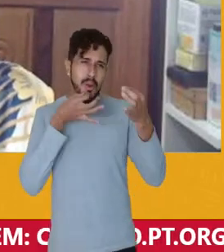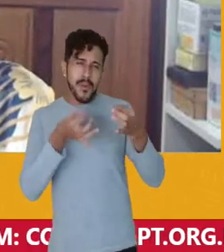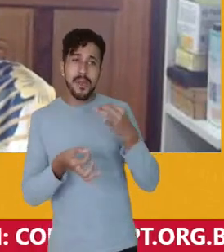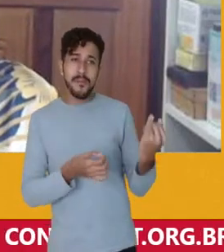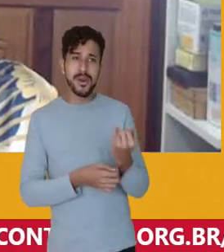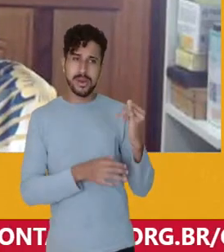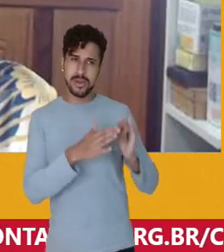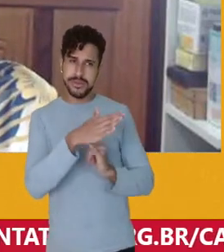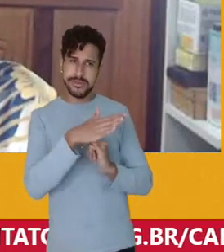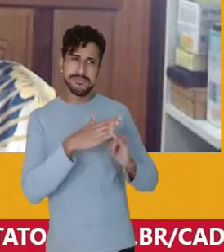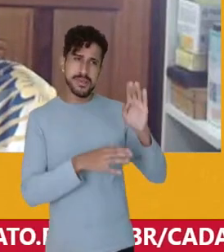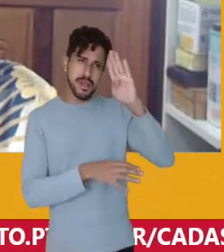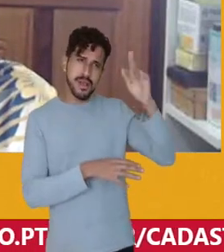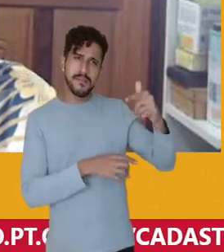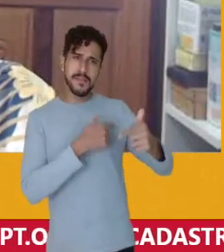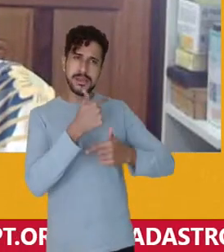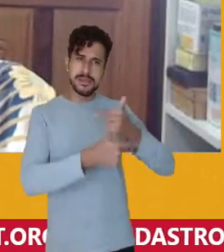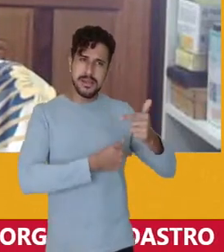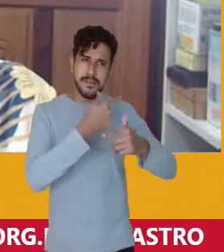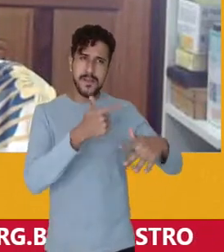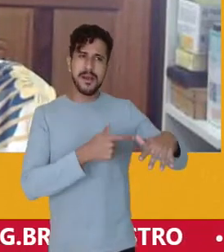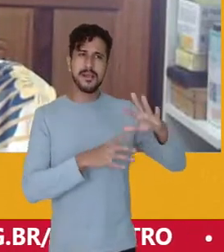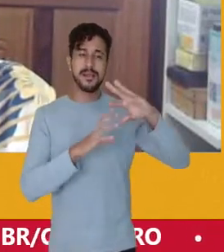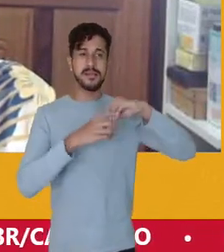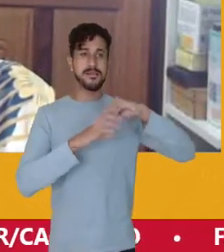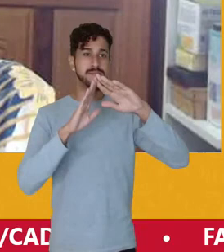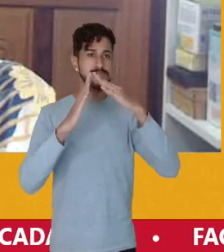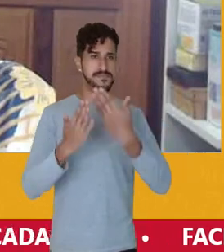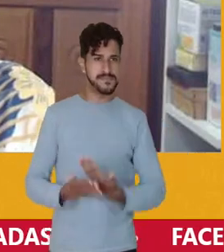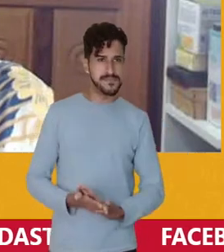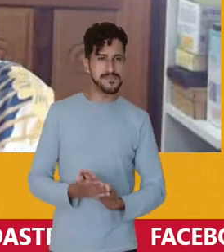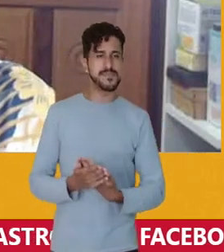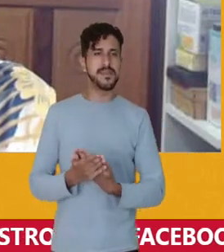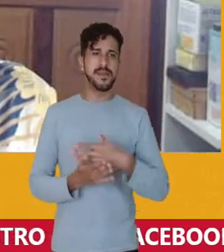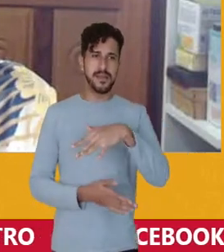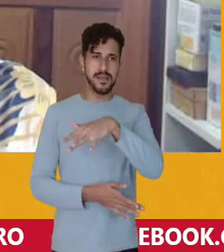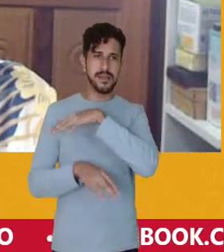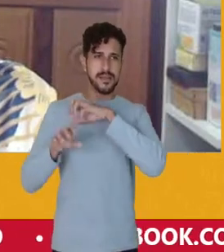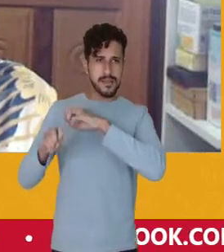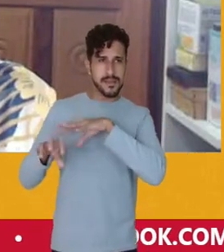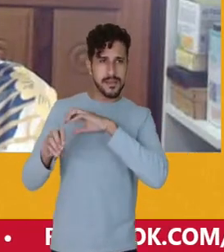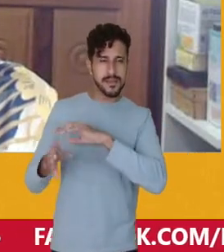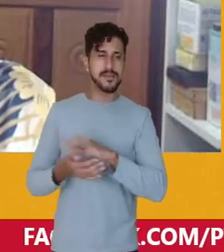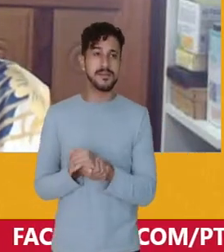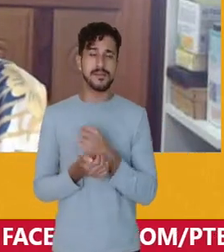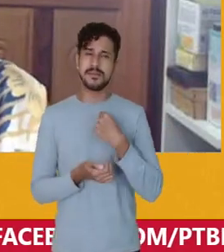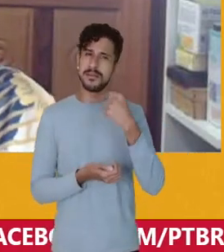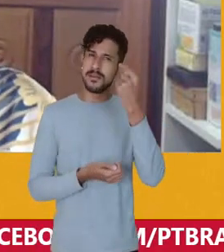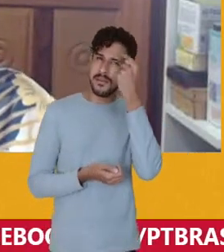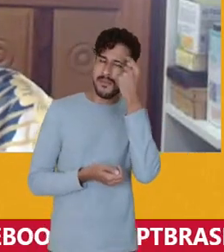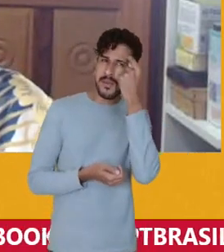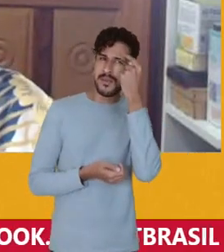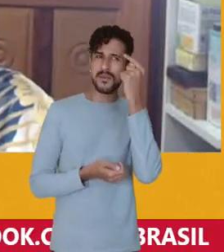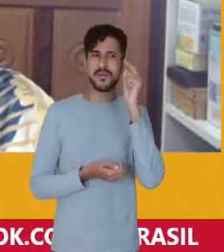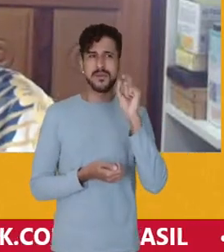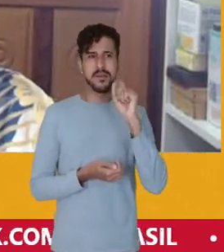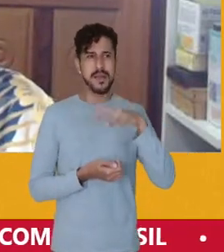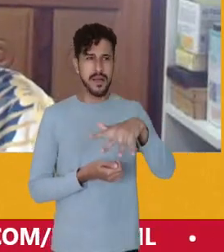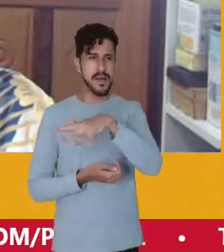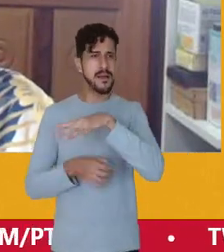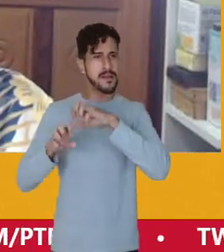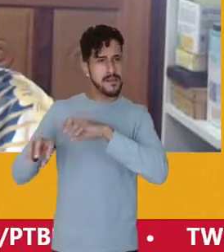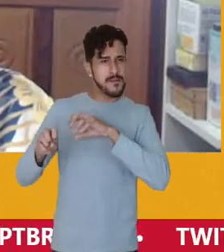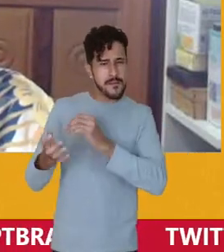principalmente para quem lida, para quem atua nas escolas, né, no campo da educação. E eu acho, inclusive, que o campo da